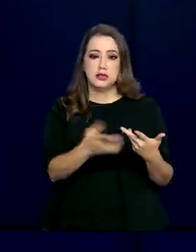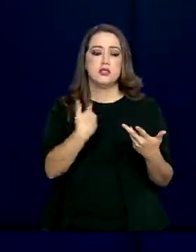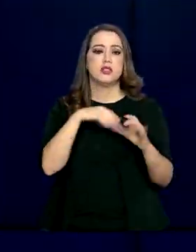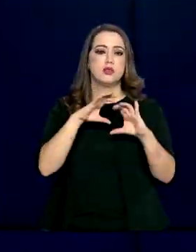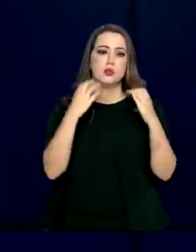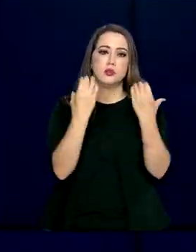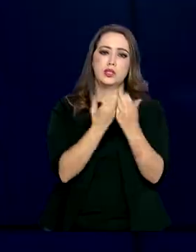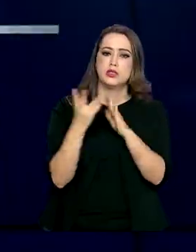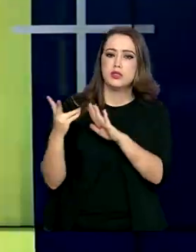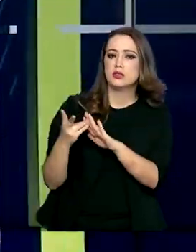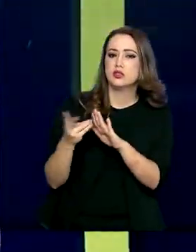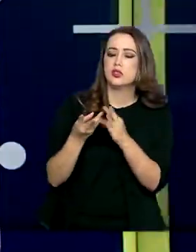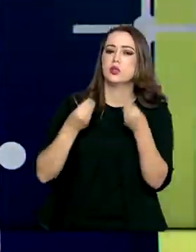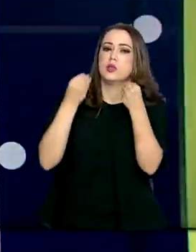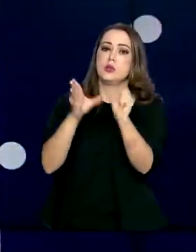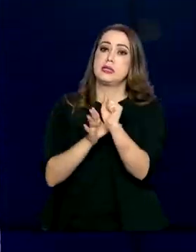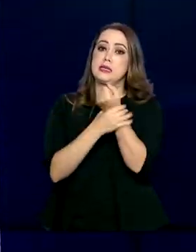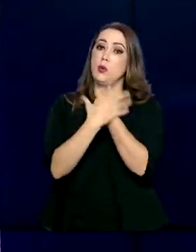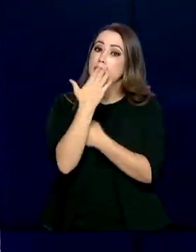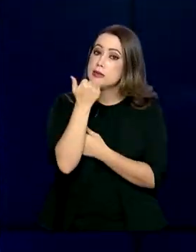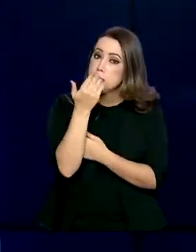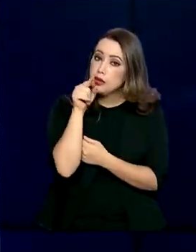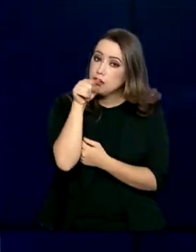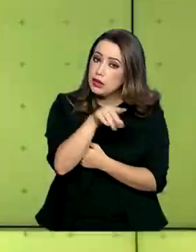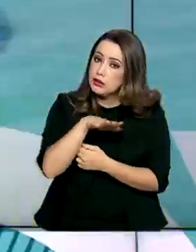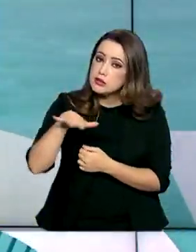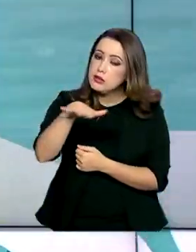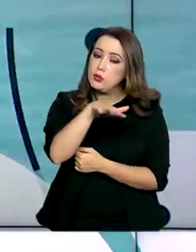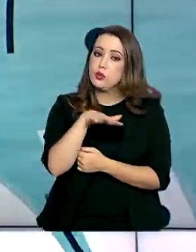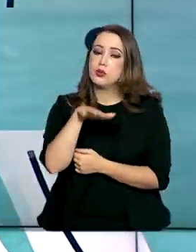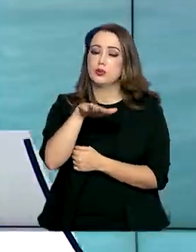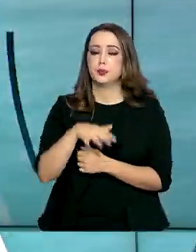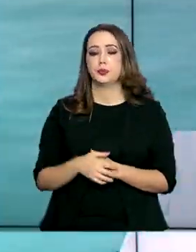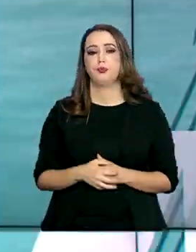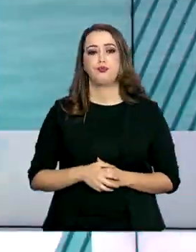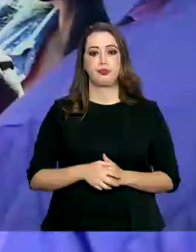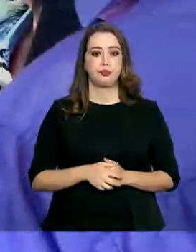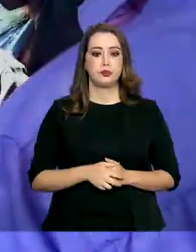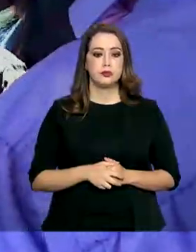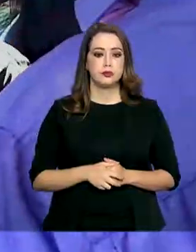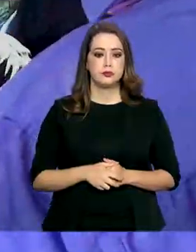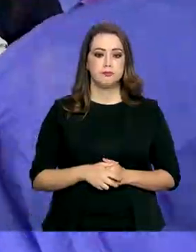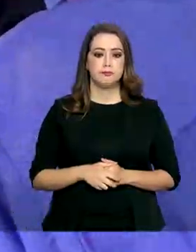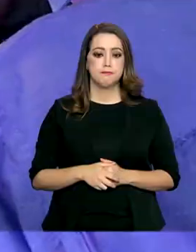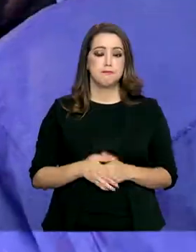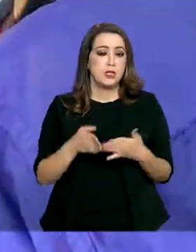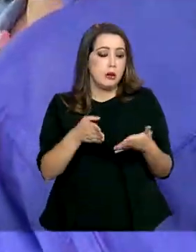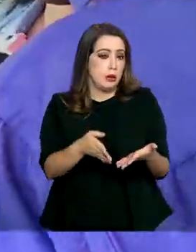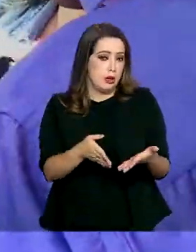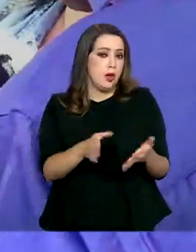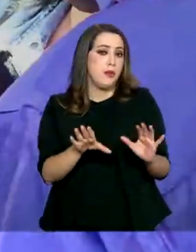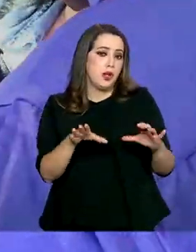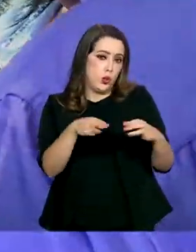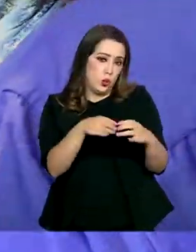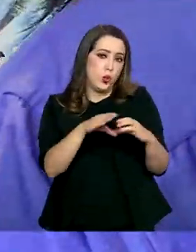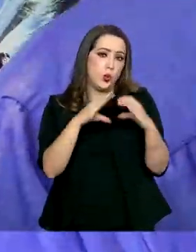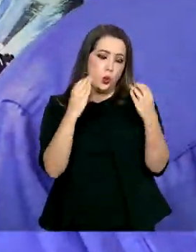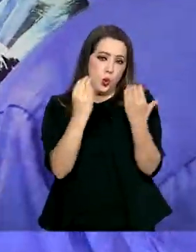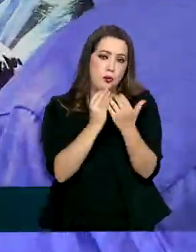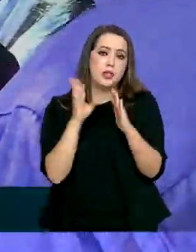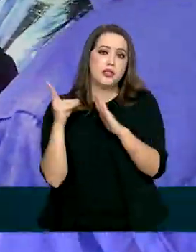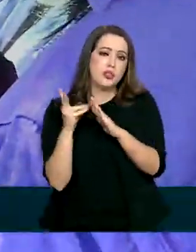garantindo a segurança alimentar desses povos durante a pandemia. Para que eles não precisem vir na cidade,